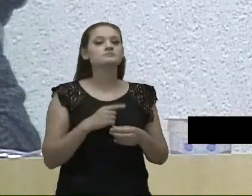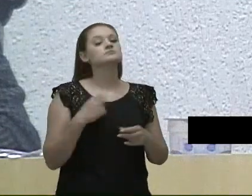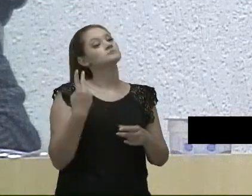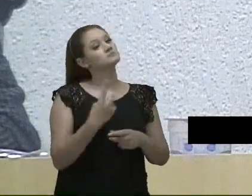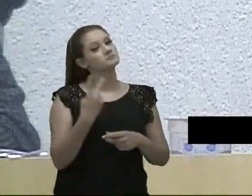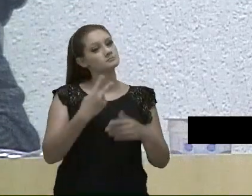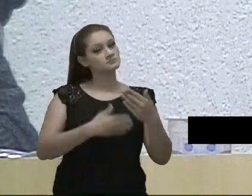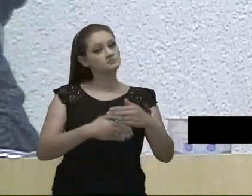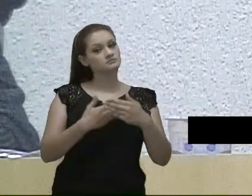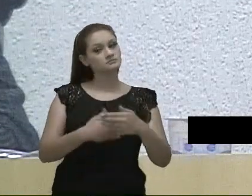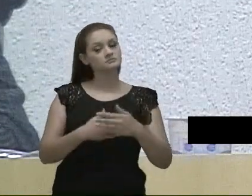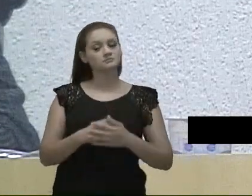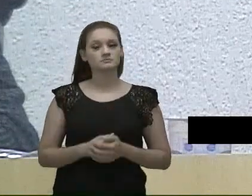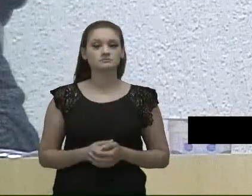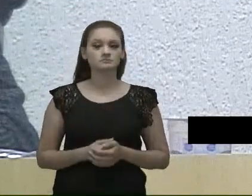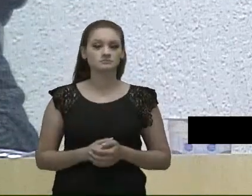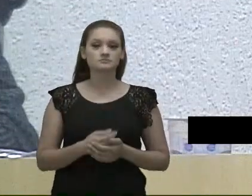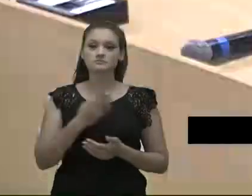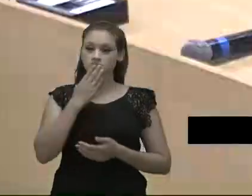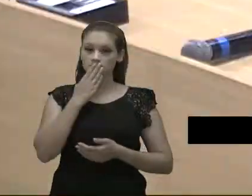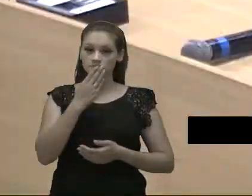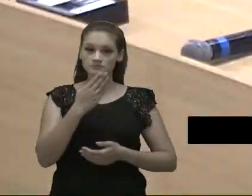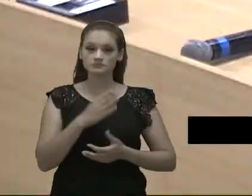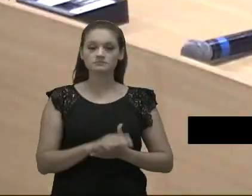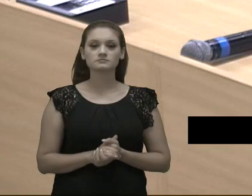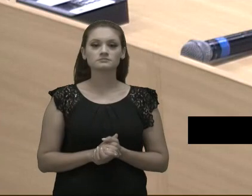que foi na San Marino, por favor.